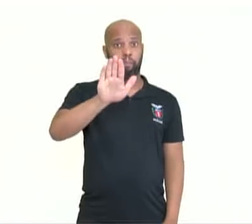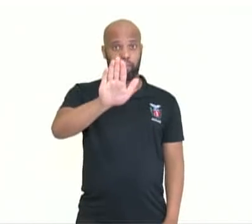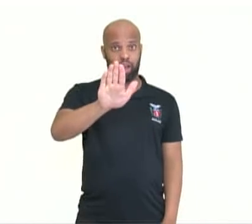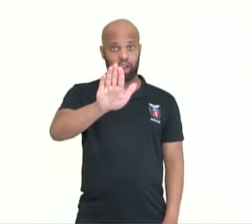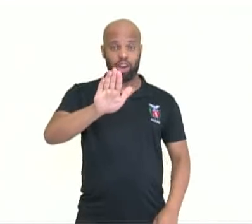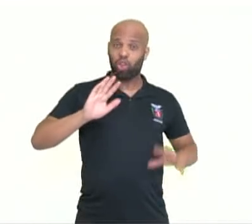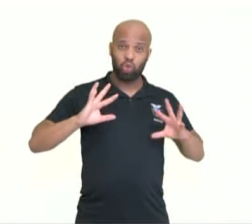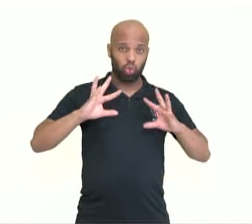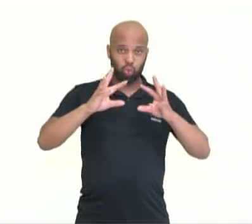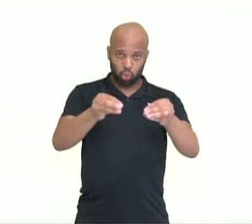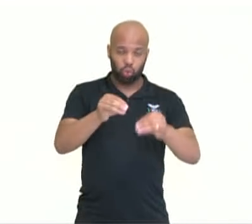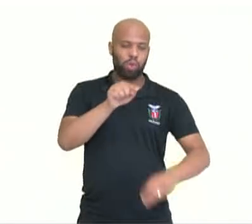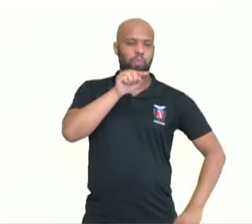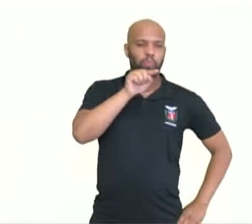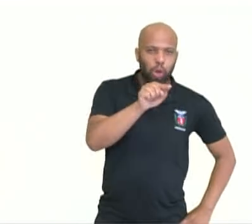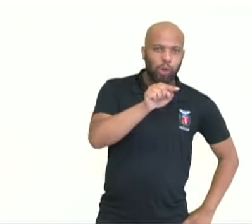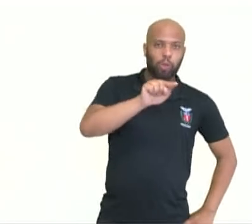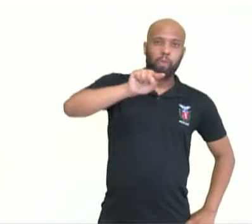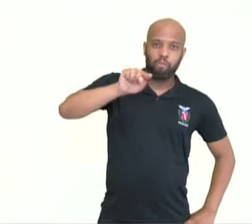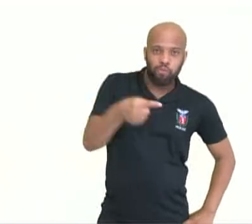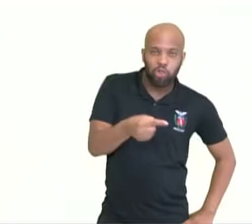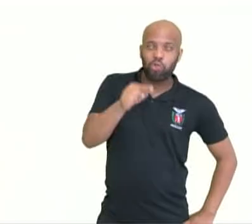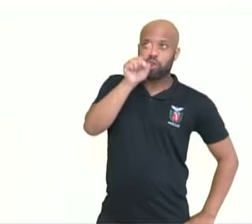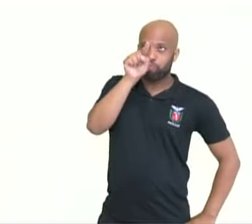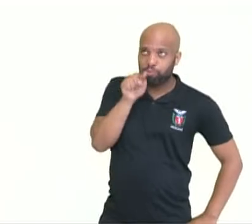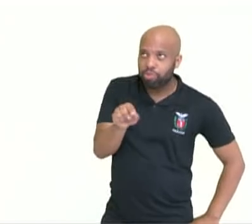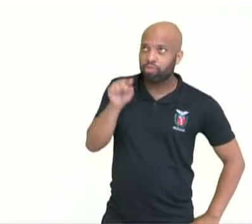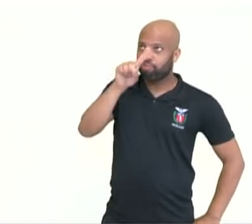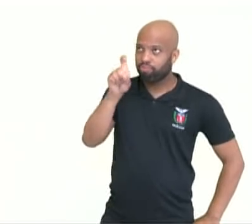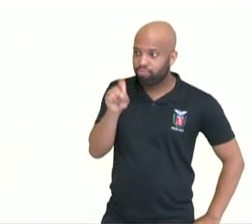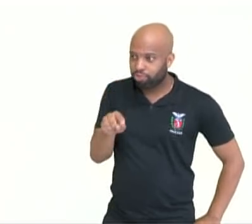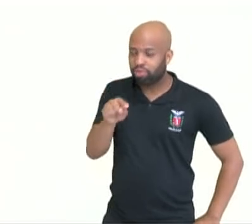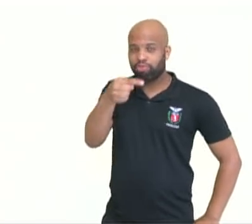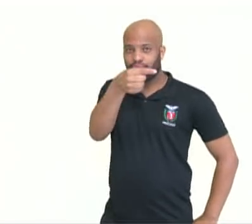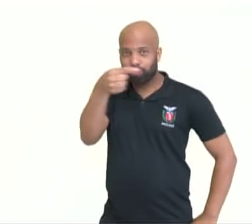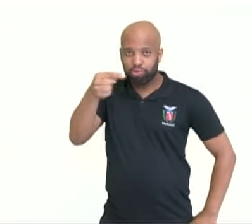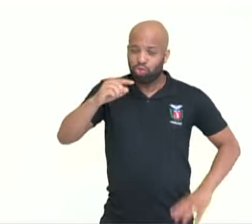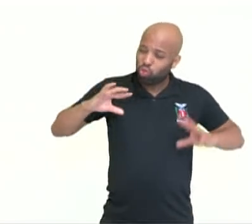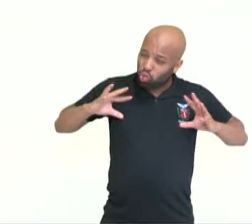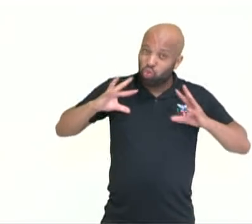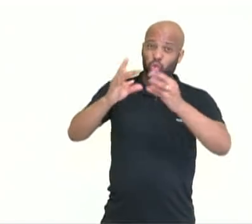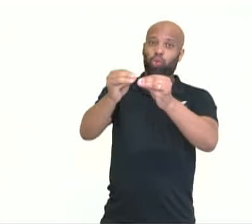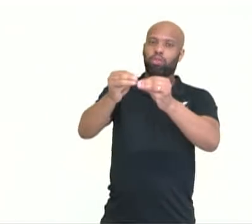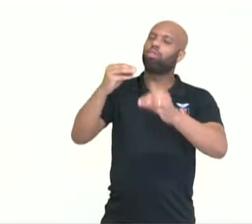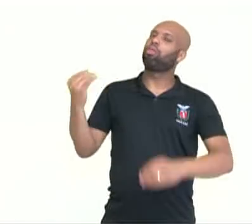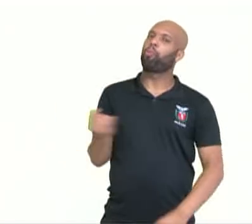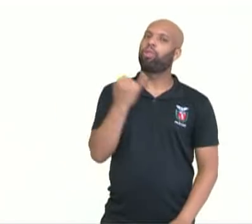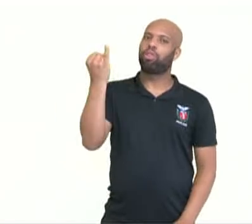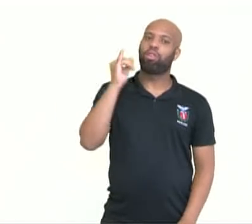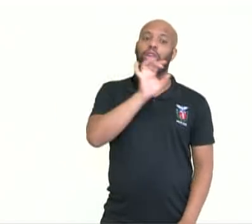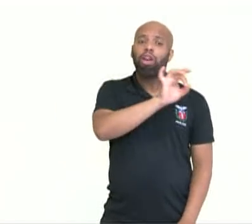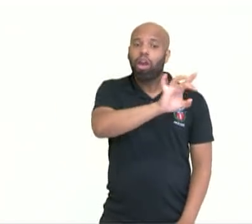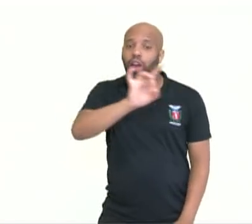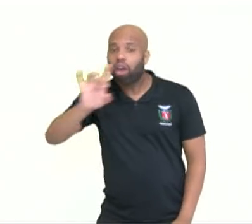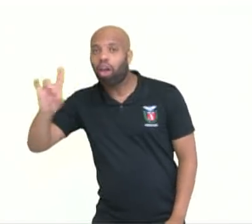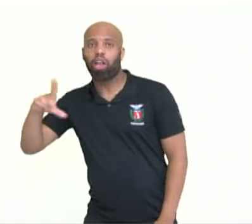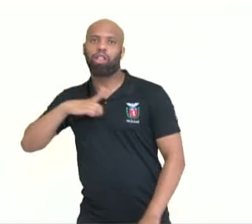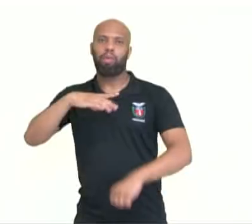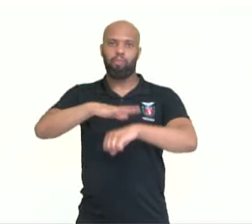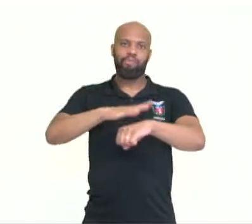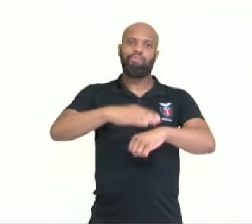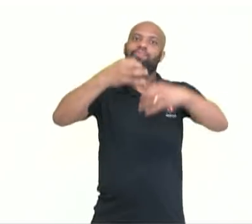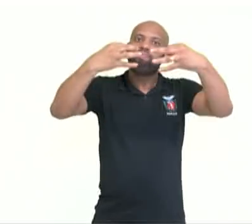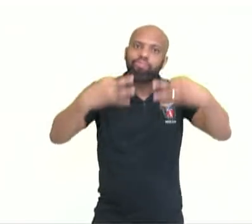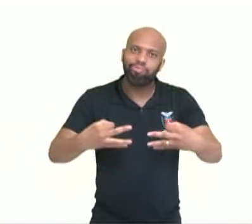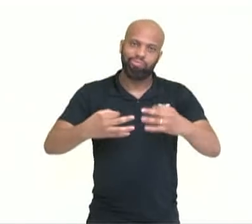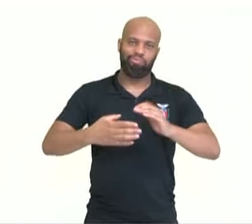todos os sinais de pontuação são importantes, pois cada um corresponde a uma intencionalidade, certo? Então, por exemplo, eu sou